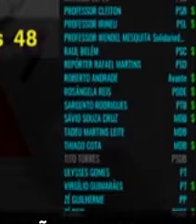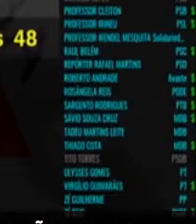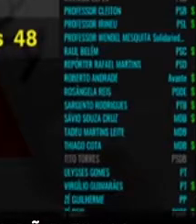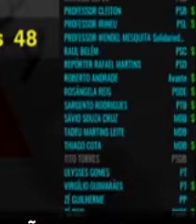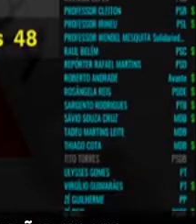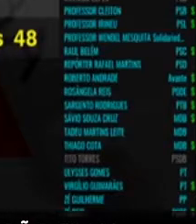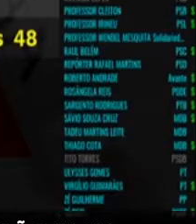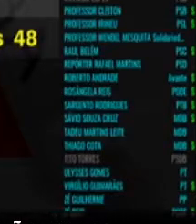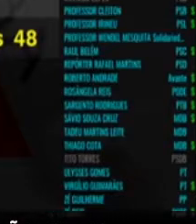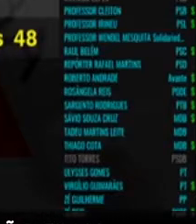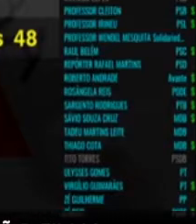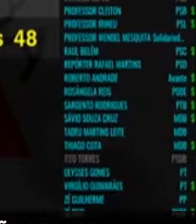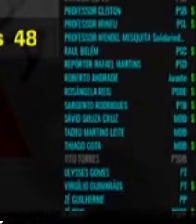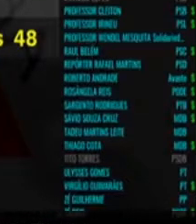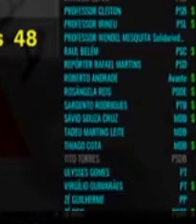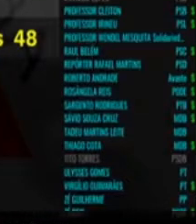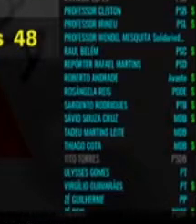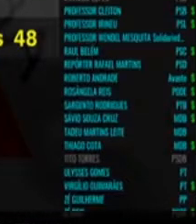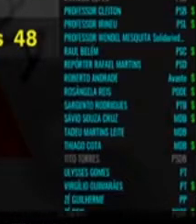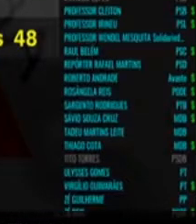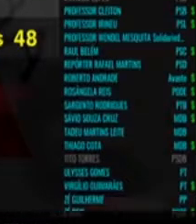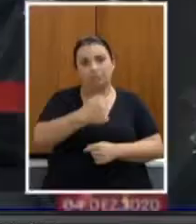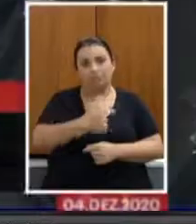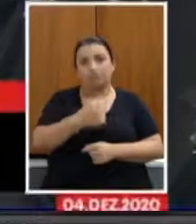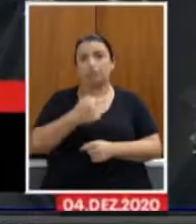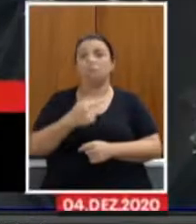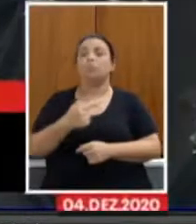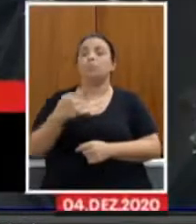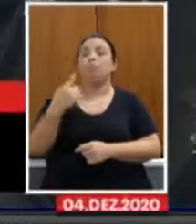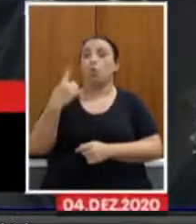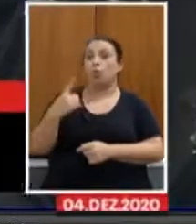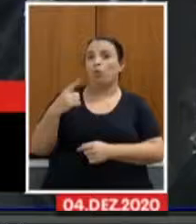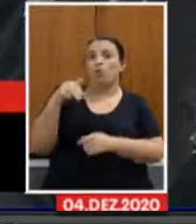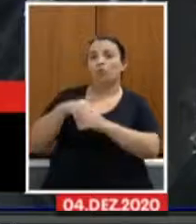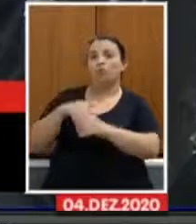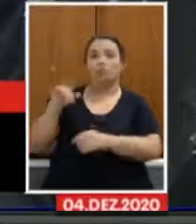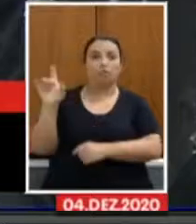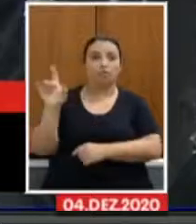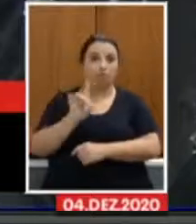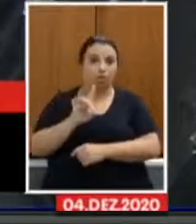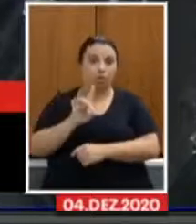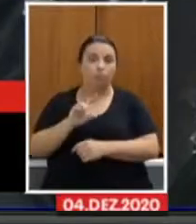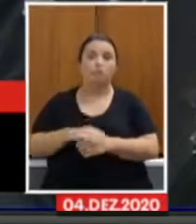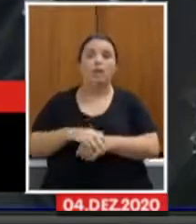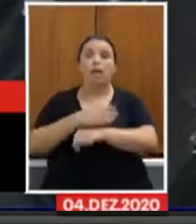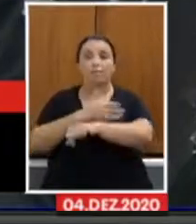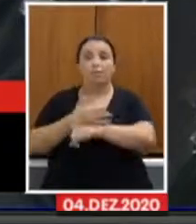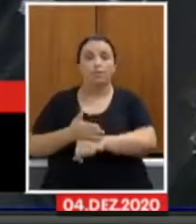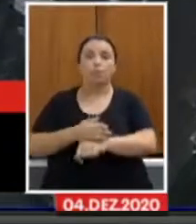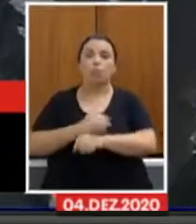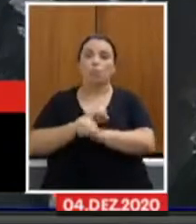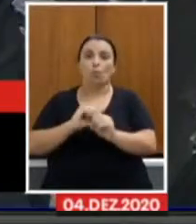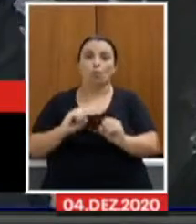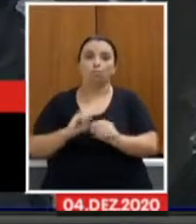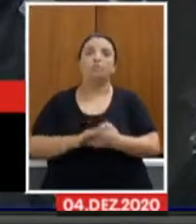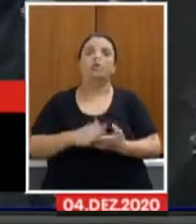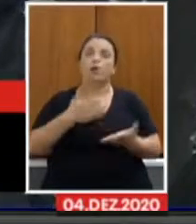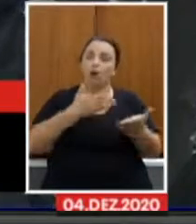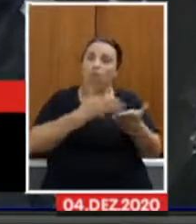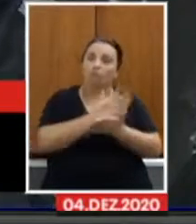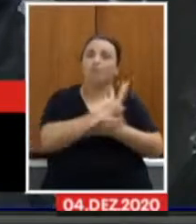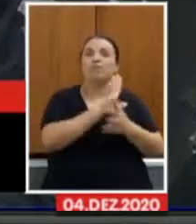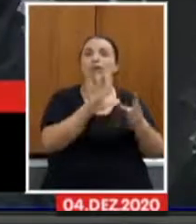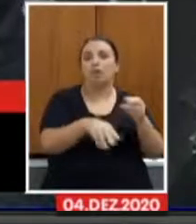Votaram sim 47, senhoras e senhores deputados. Houve um voto não. E não houve voto em branco. Portanto, está aprovada a